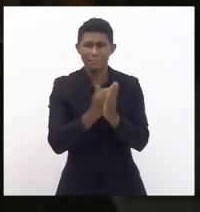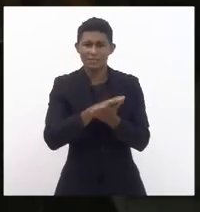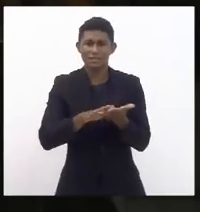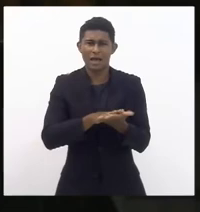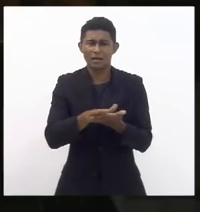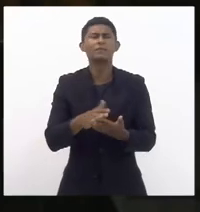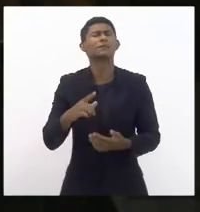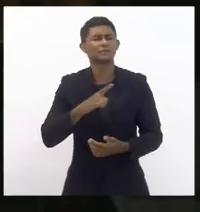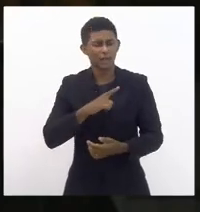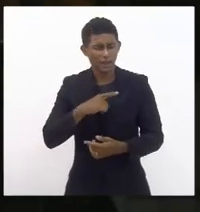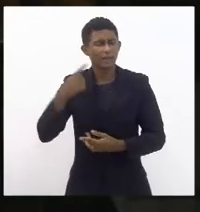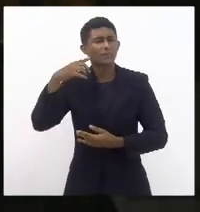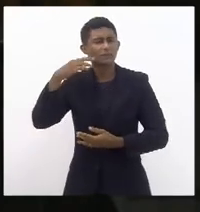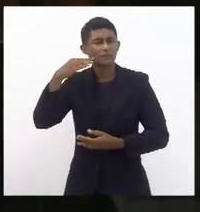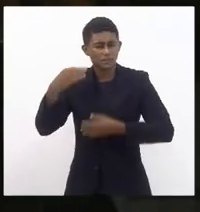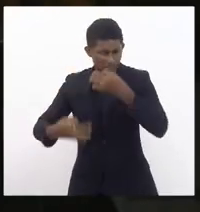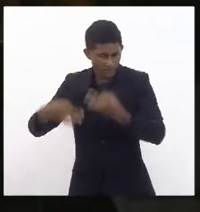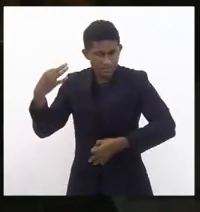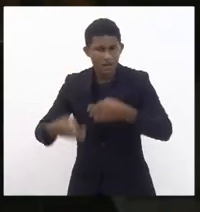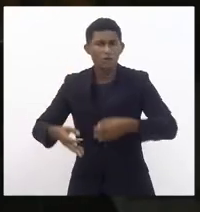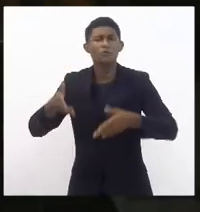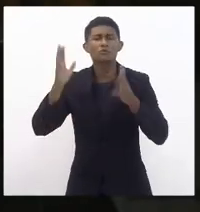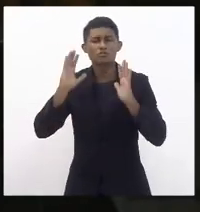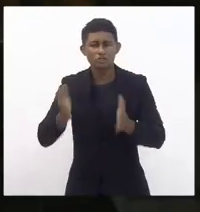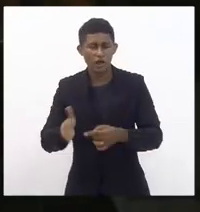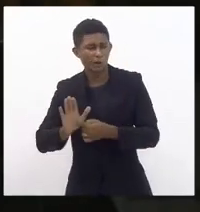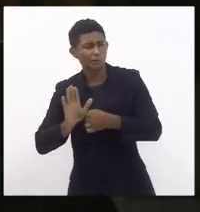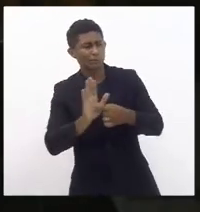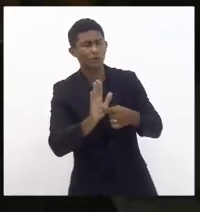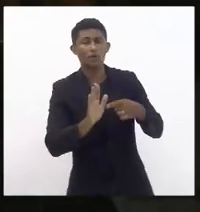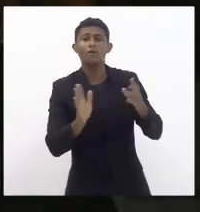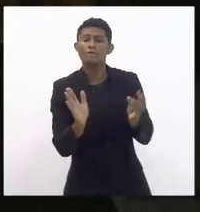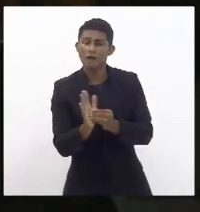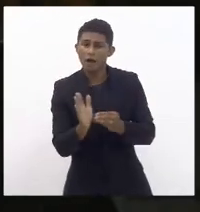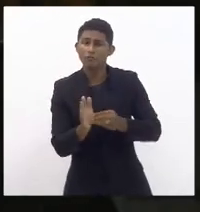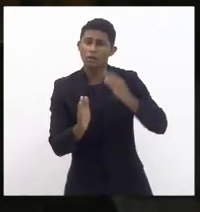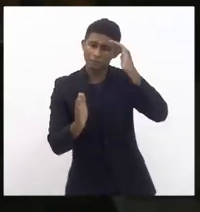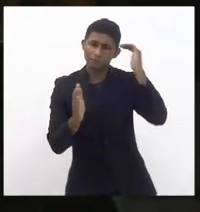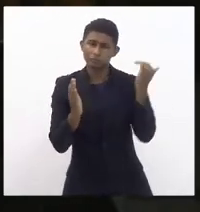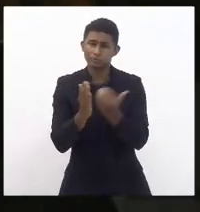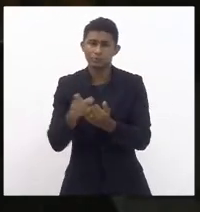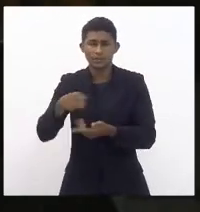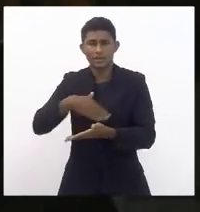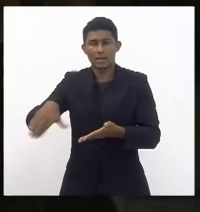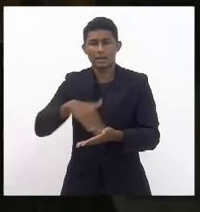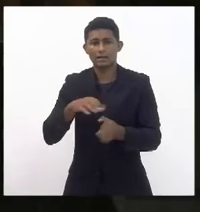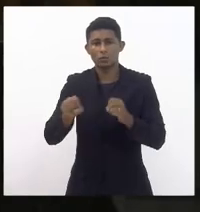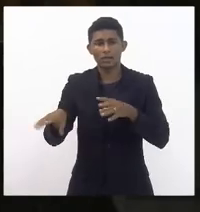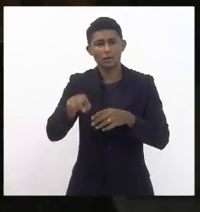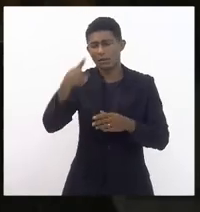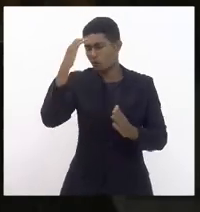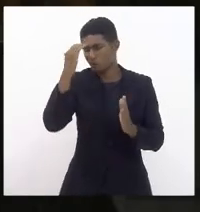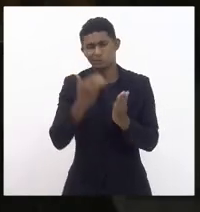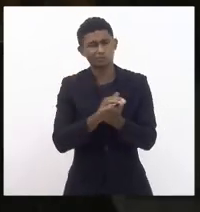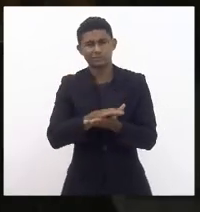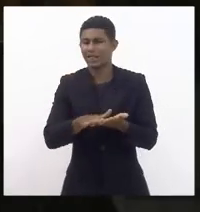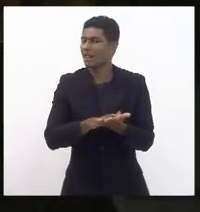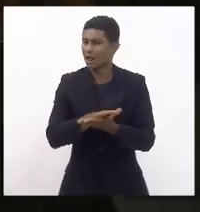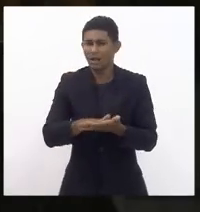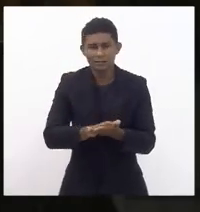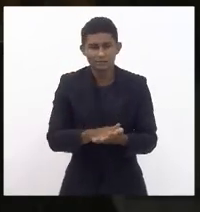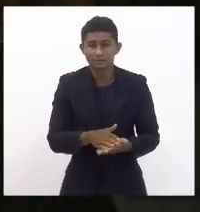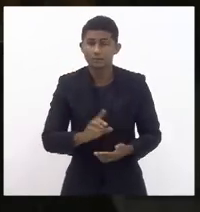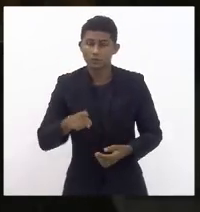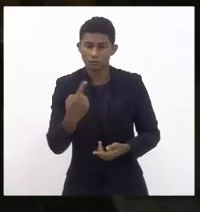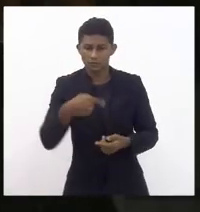transitada e julgada para ser cumprida e a secretaria de educação segue descumprindo tão é a